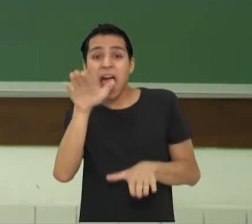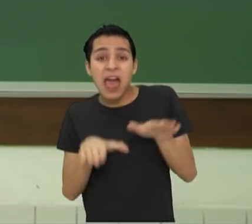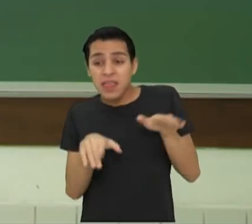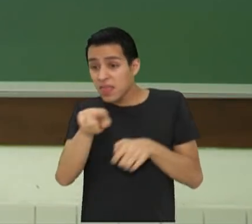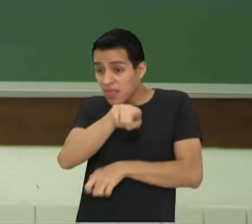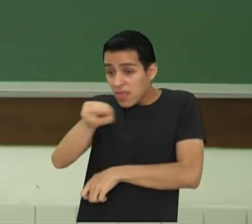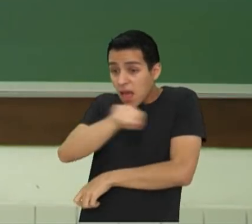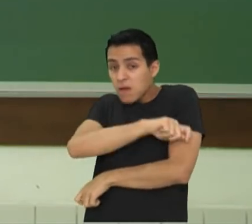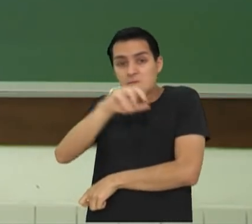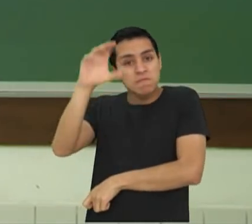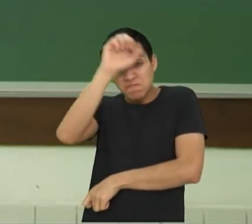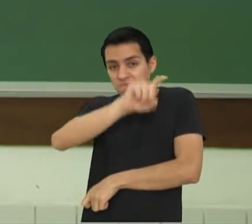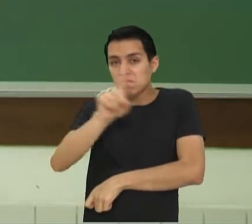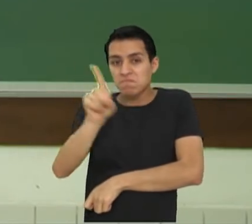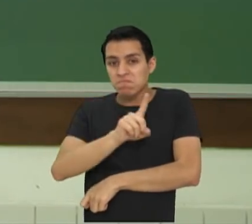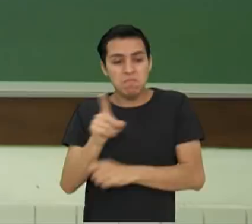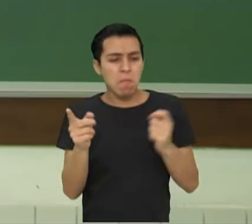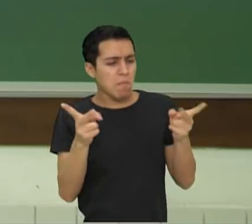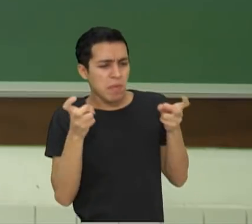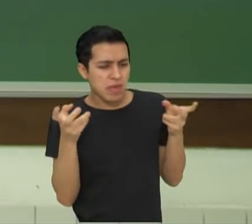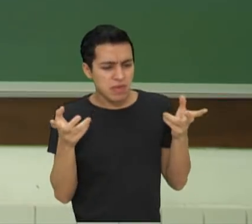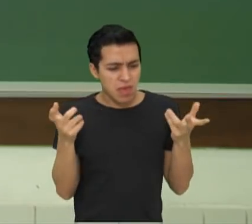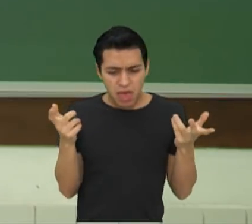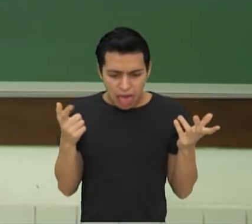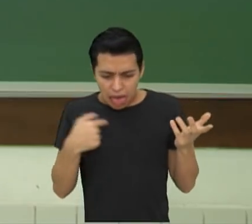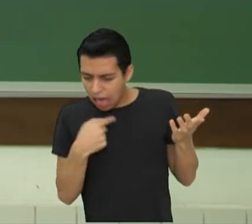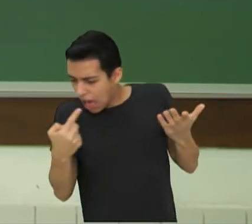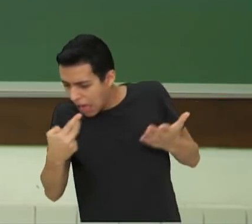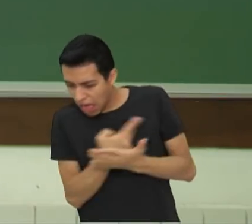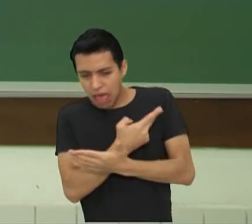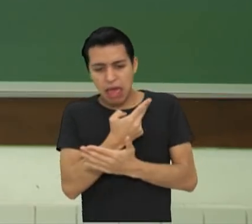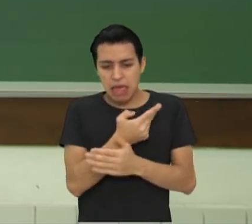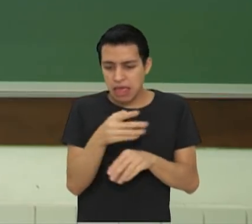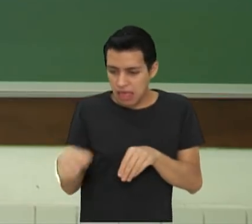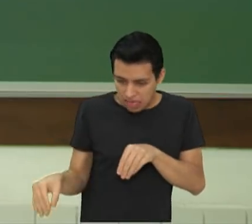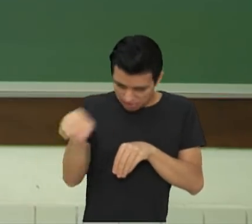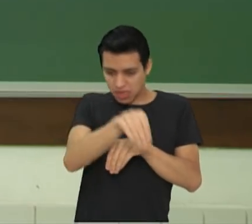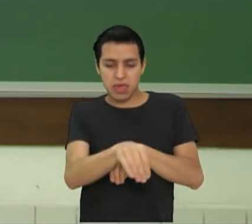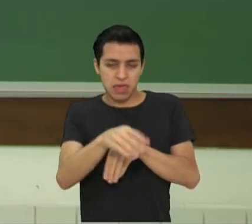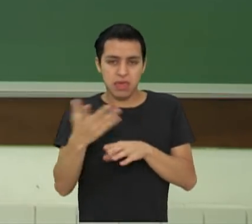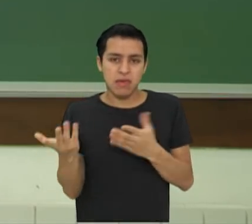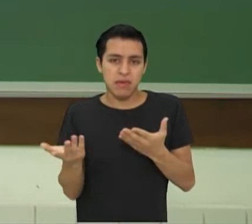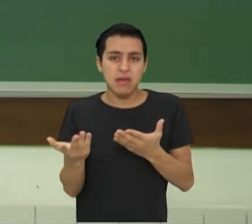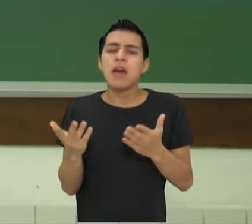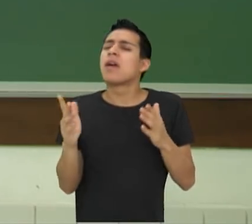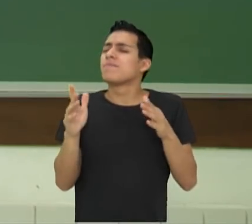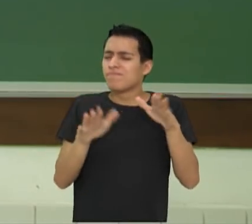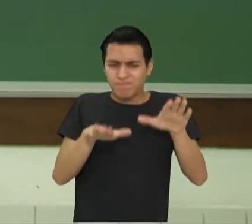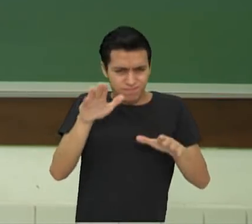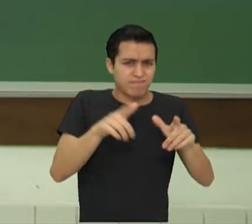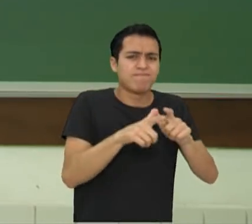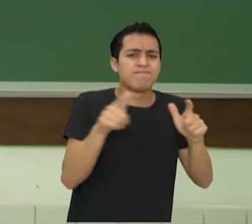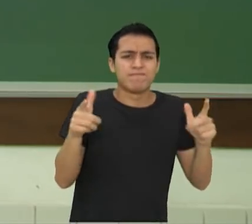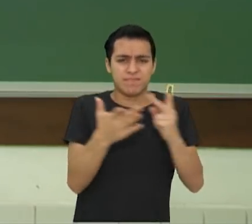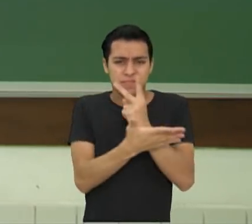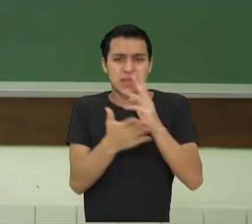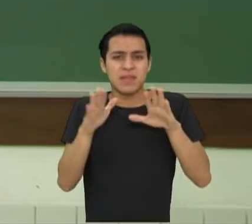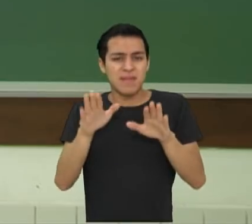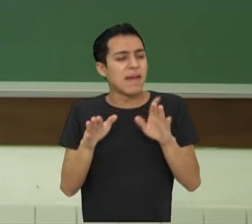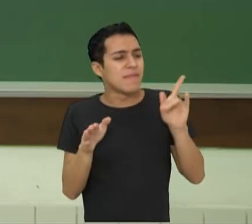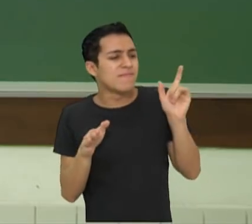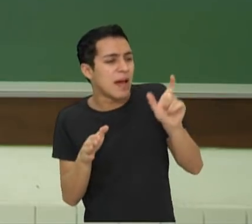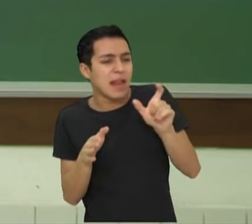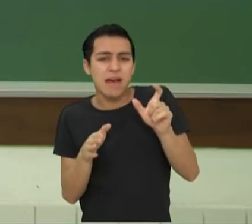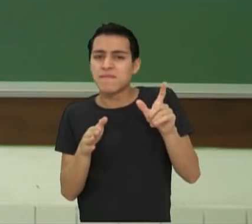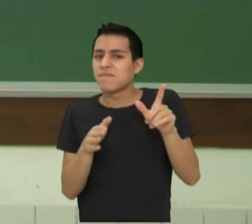entende que aconteceu esse cheque descoberto, né? Ele joga, errei, volta a jogada. Então, acontece bastante, mas esses termos,